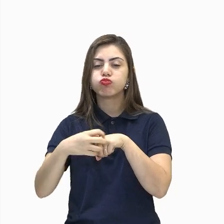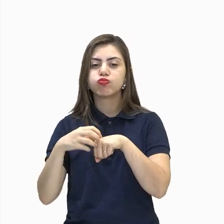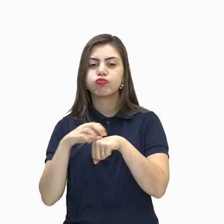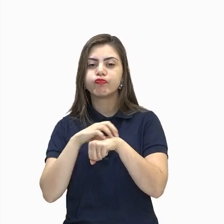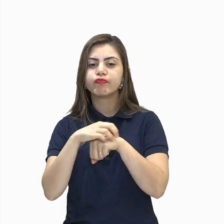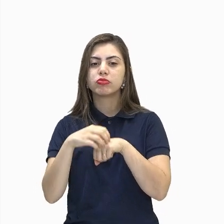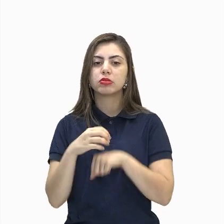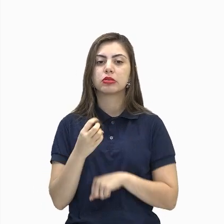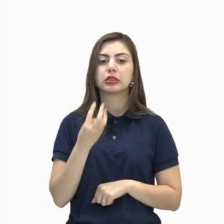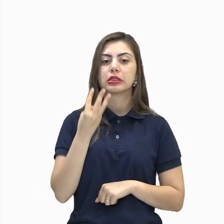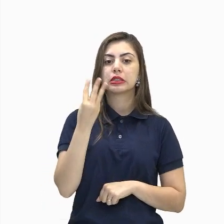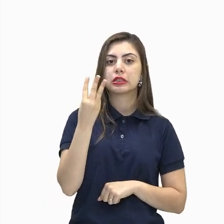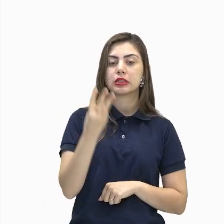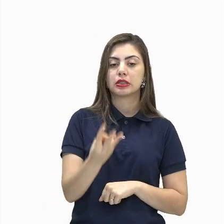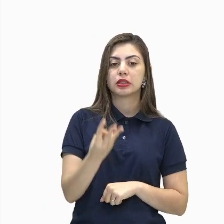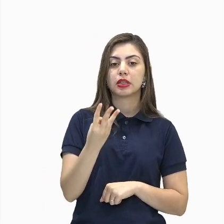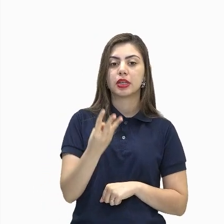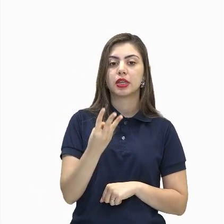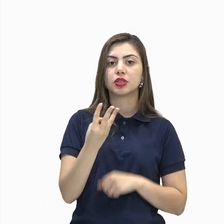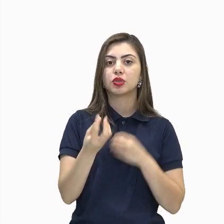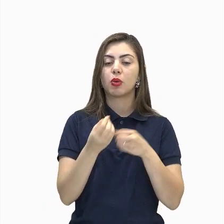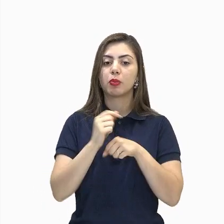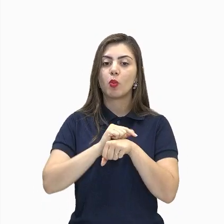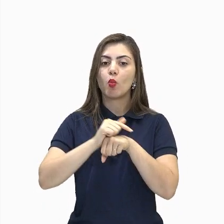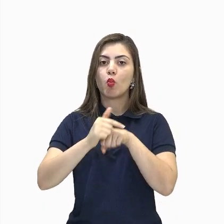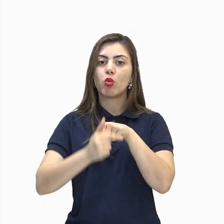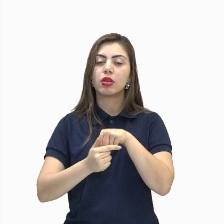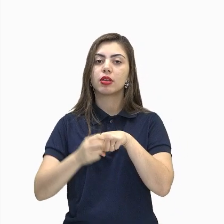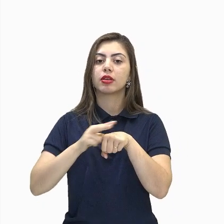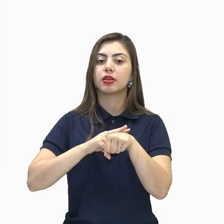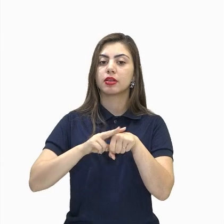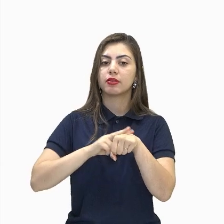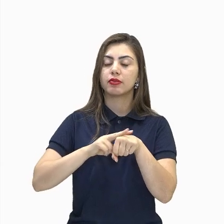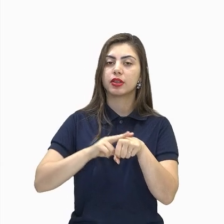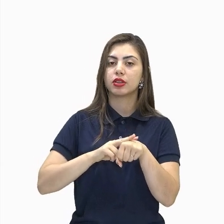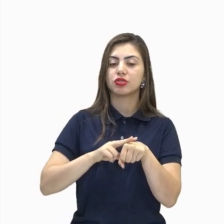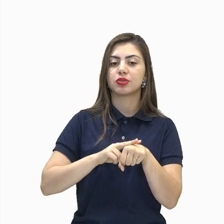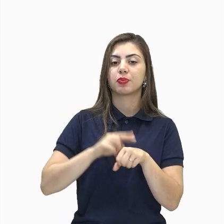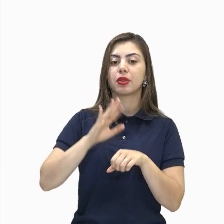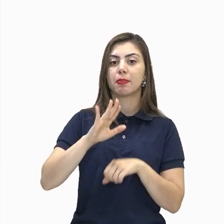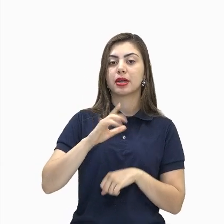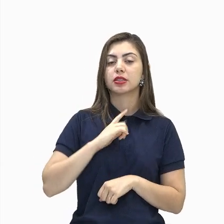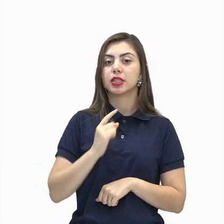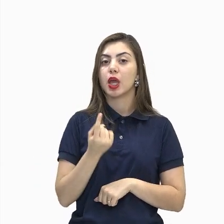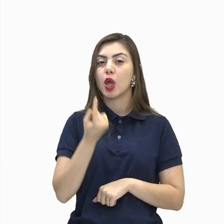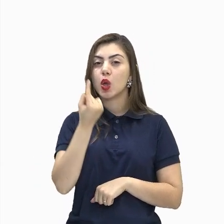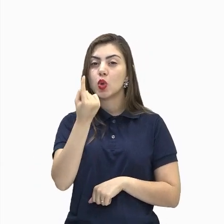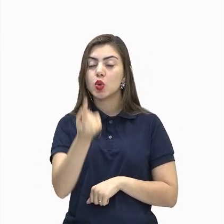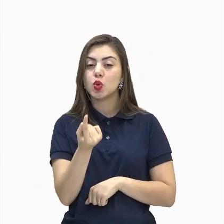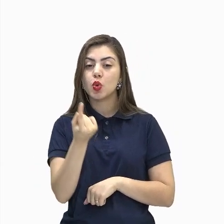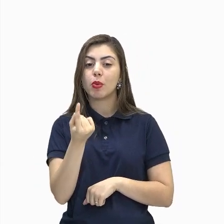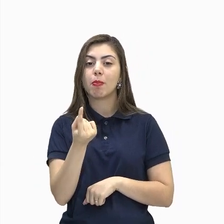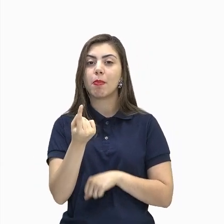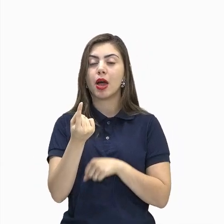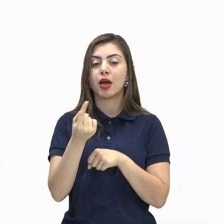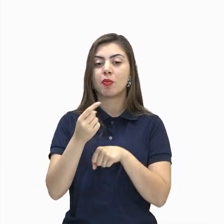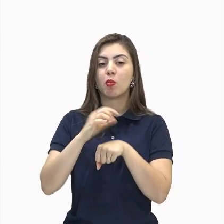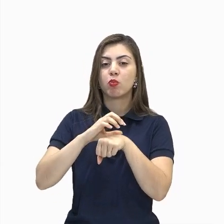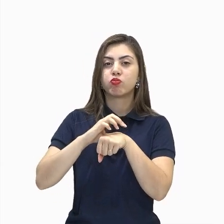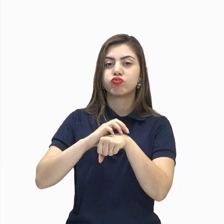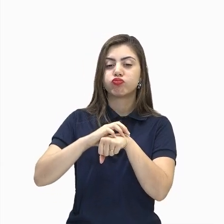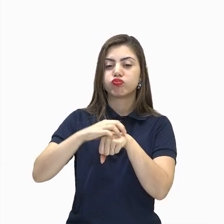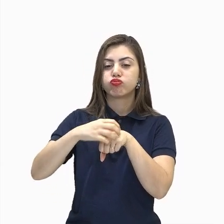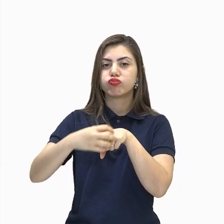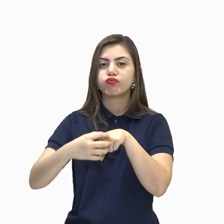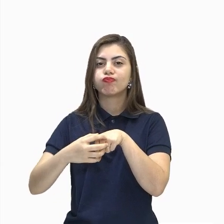a característica lisa e verde e 1 ervilha com a característica verde e